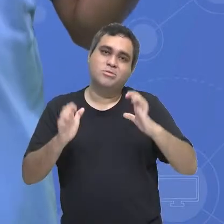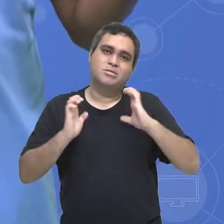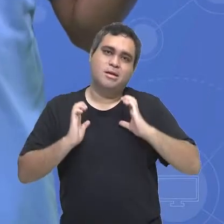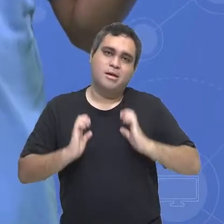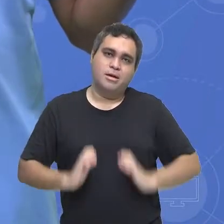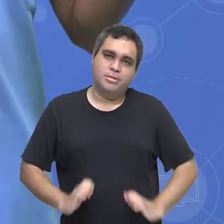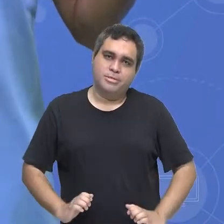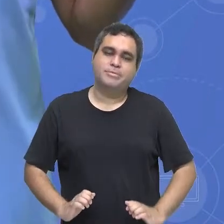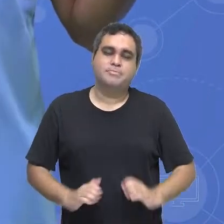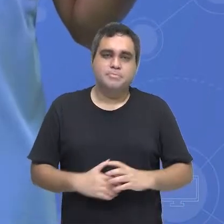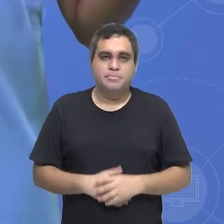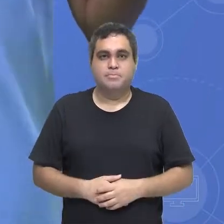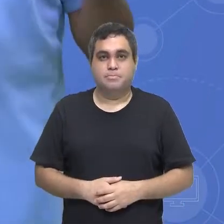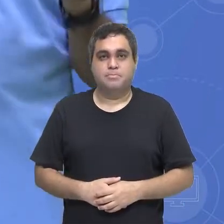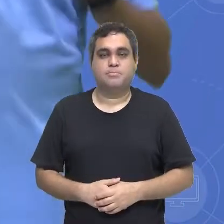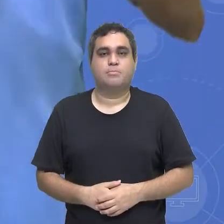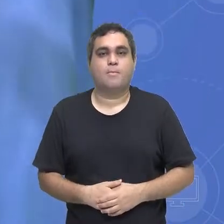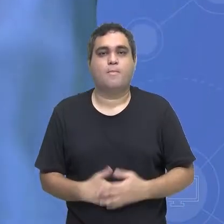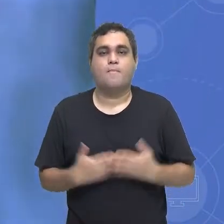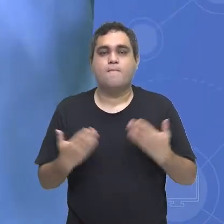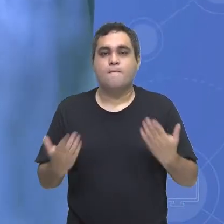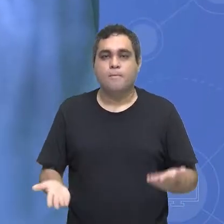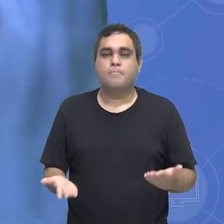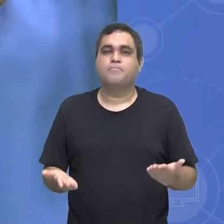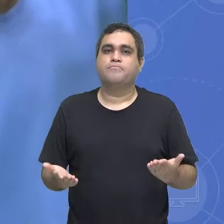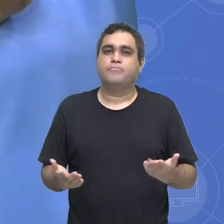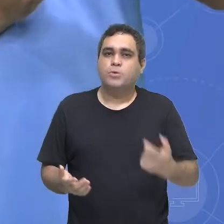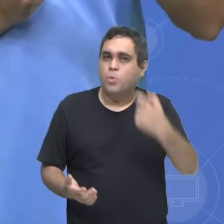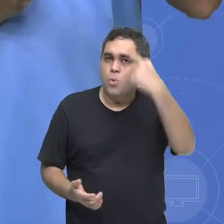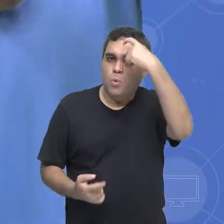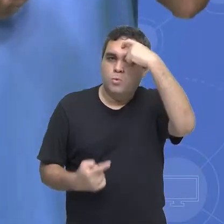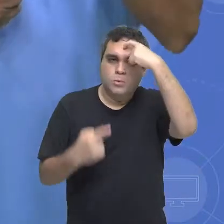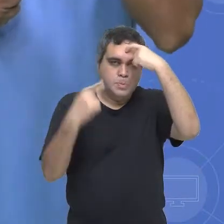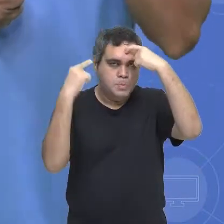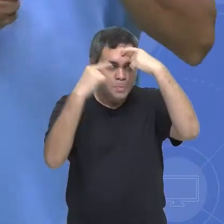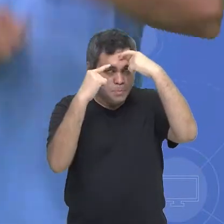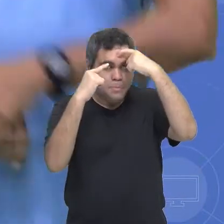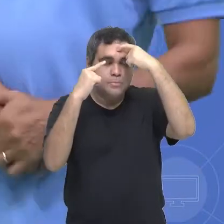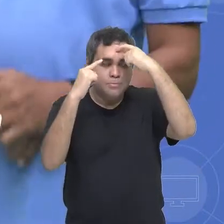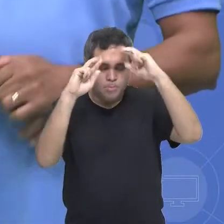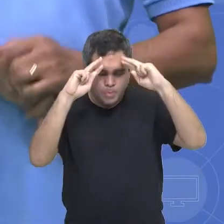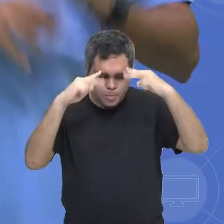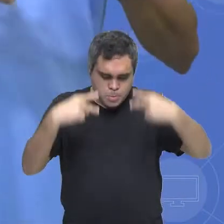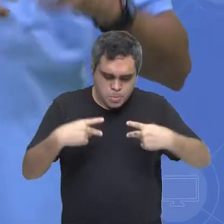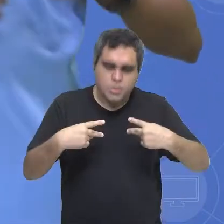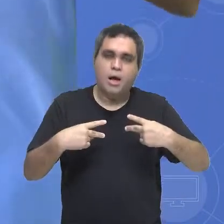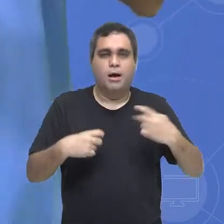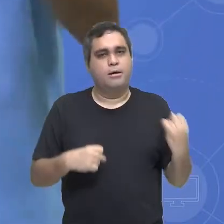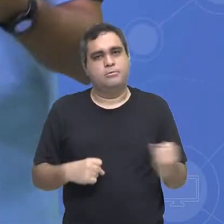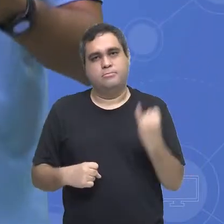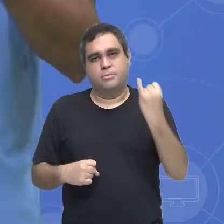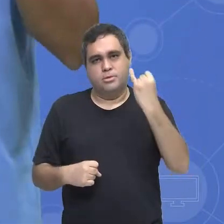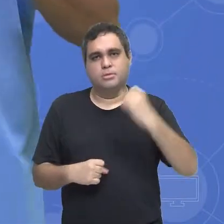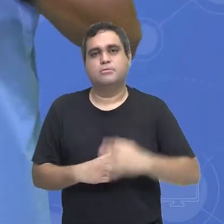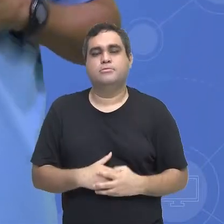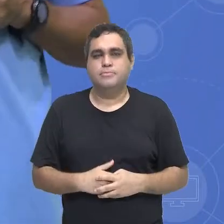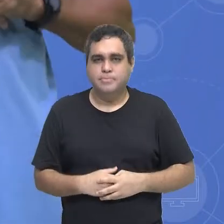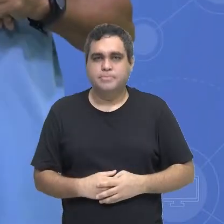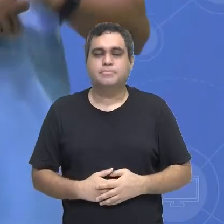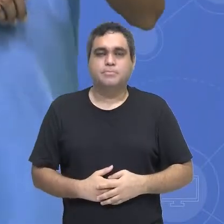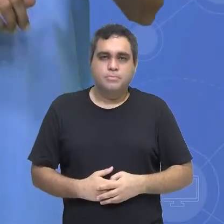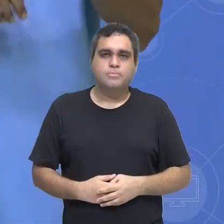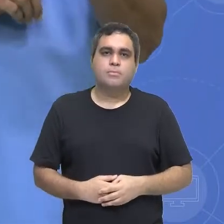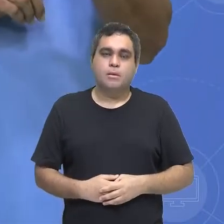vivenciamos no nosso dia a dia, perfeito? Então, essa consciência de si, ela é muito importante, essa autoconsciência, ela é